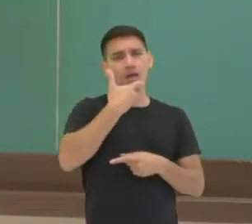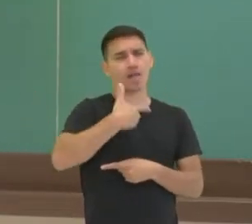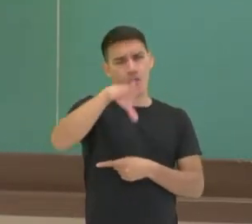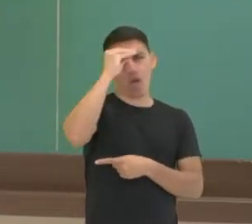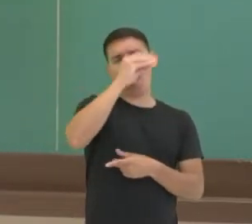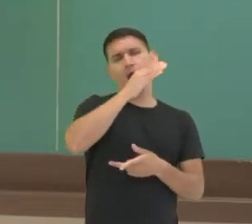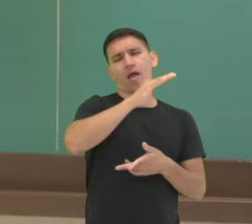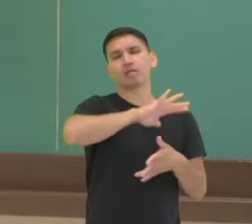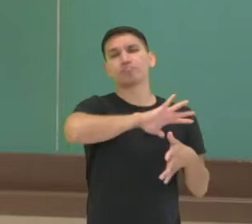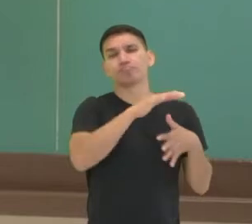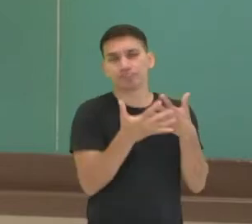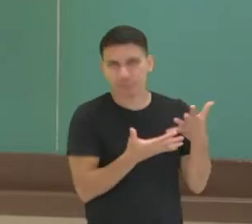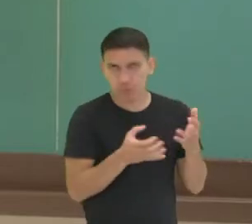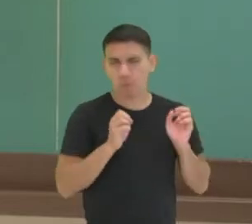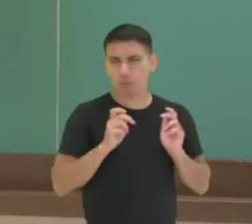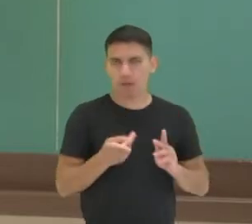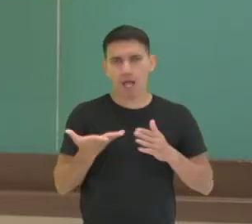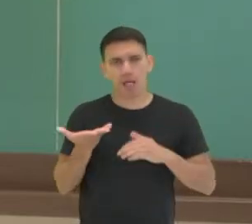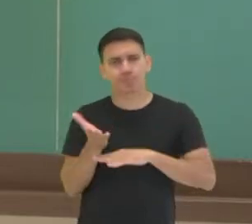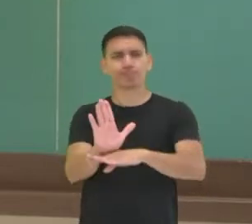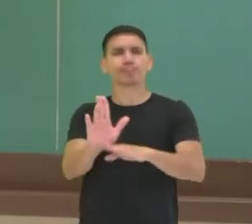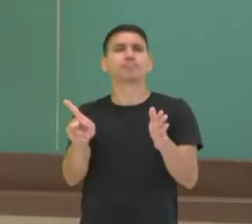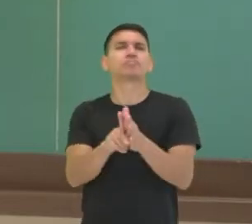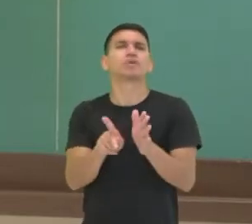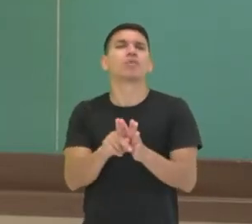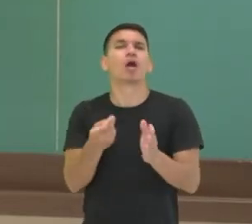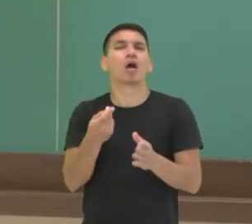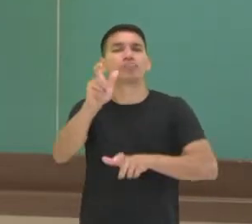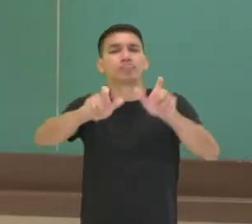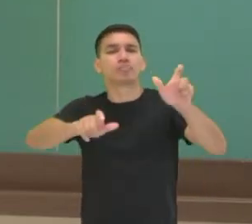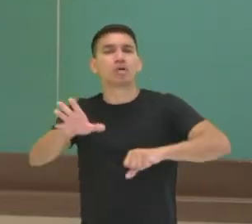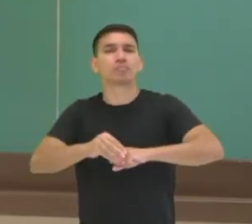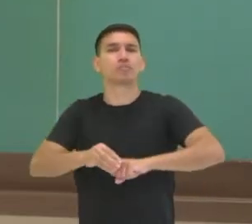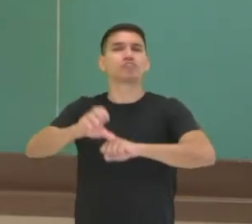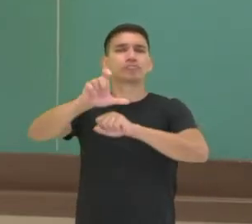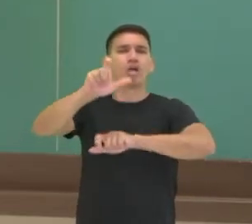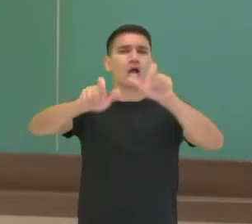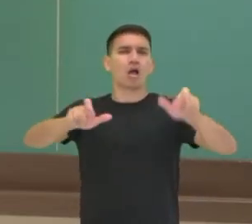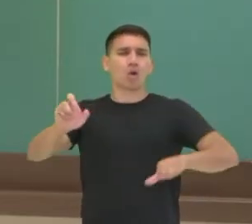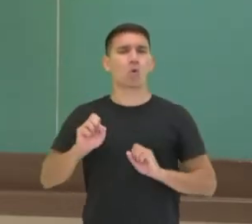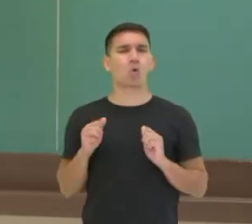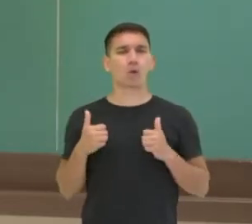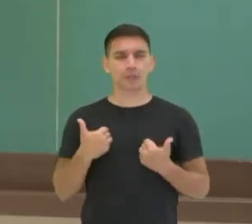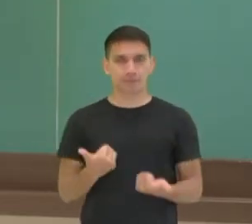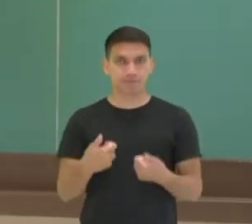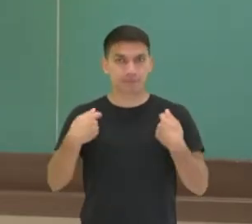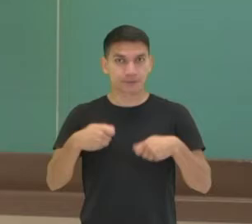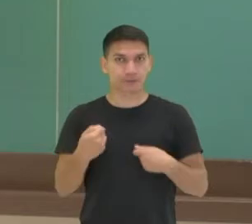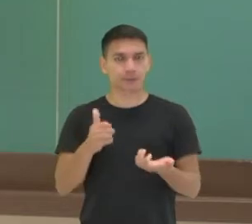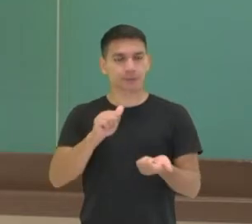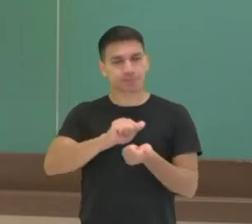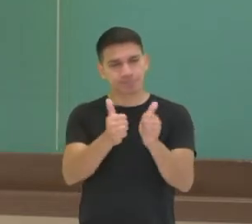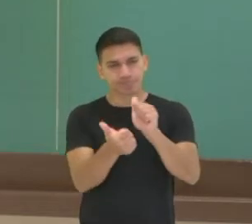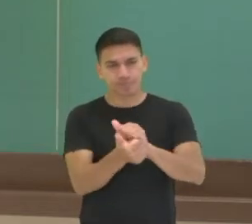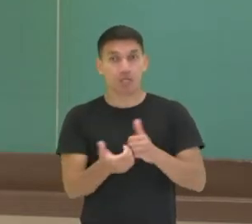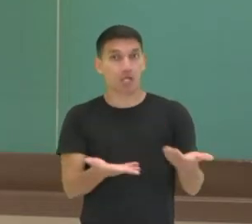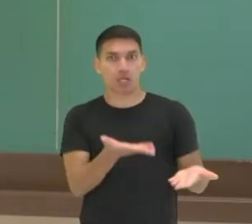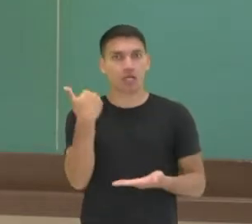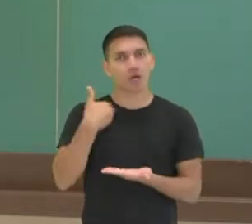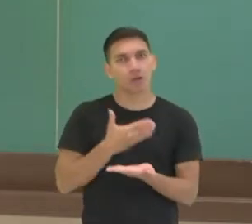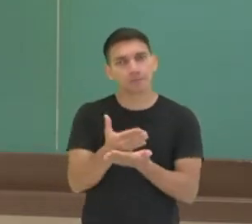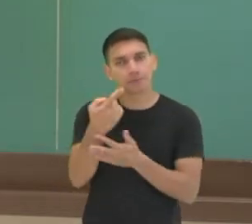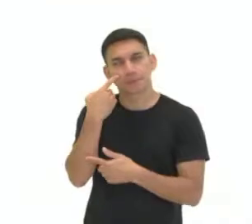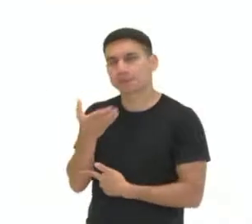para o conhecimento dos alunos aí que têm essa necessidade especial, ok? Então, vamos começar aqui comigo, vamos ver quais são